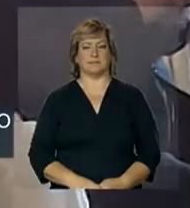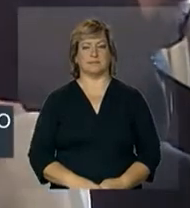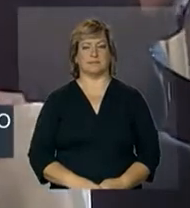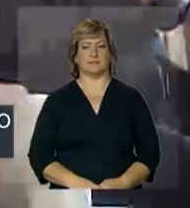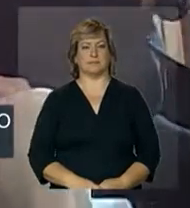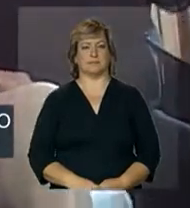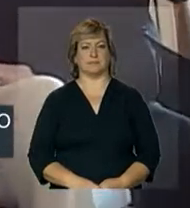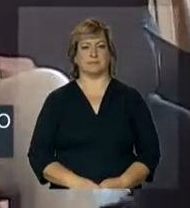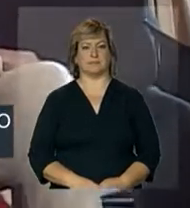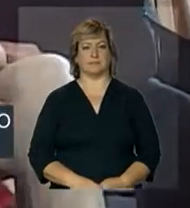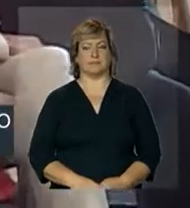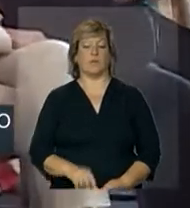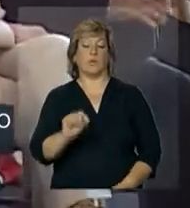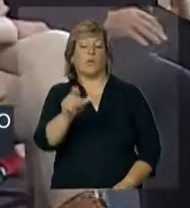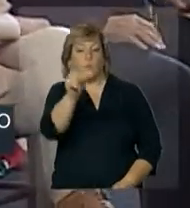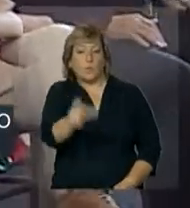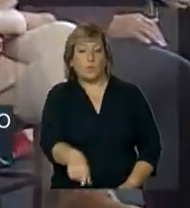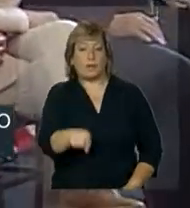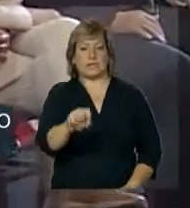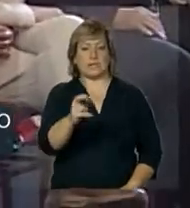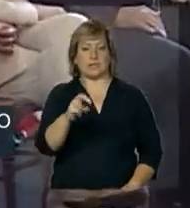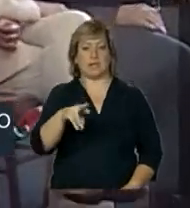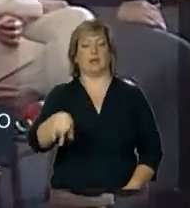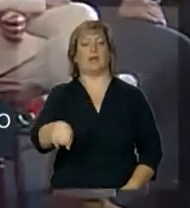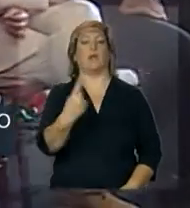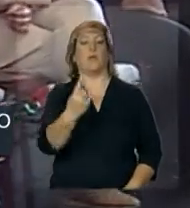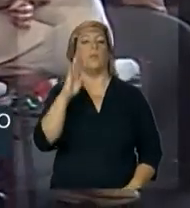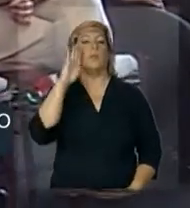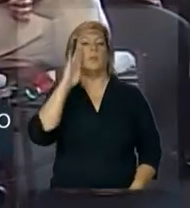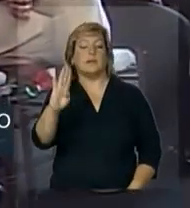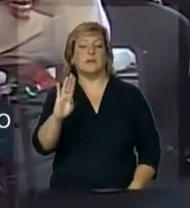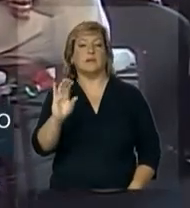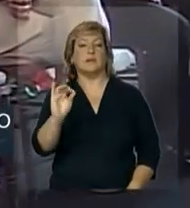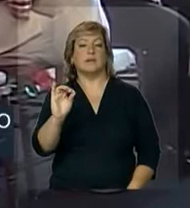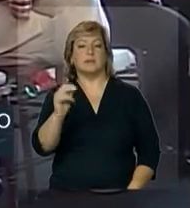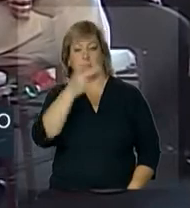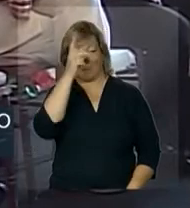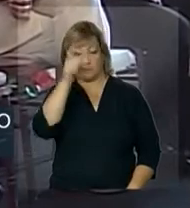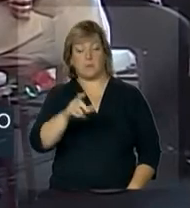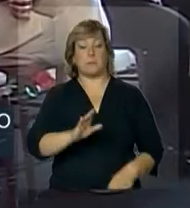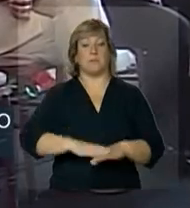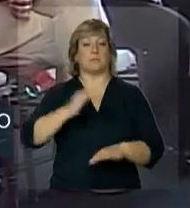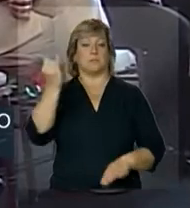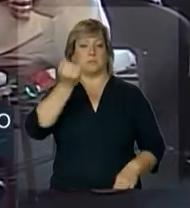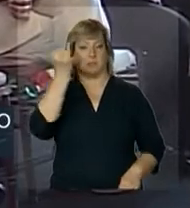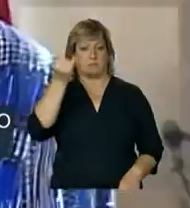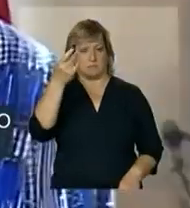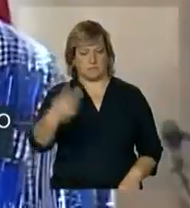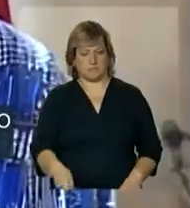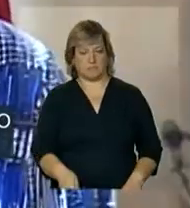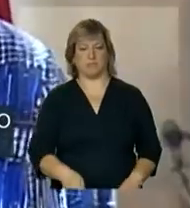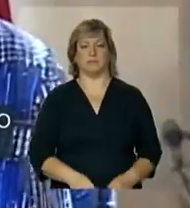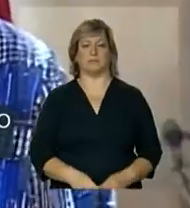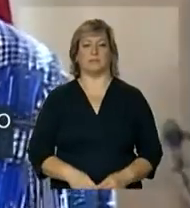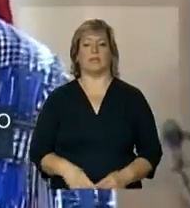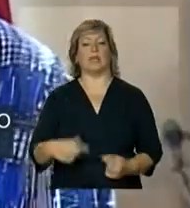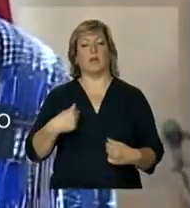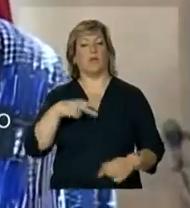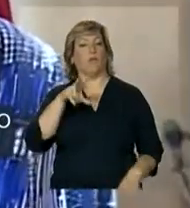uma das suas mais destacadas personalidades. E eu vou